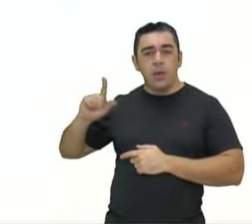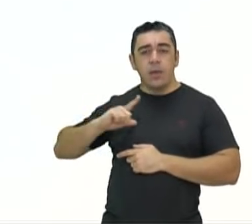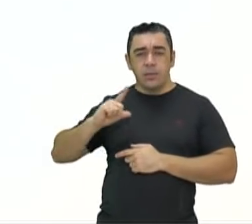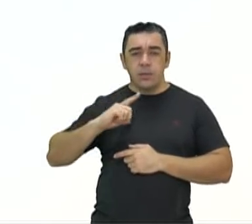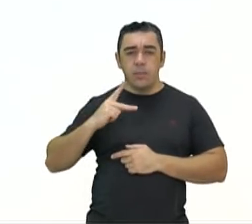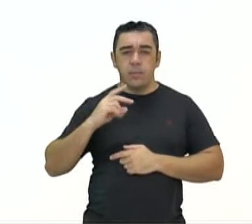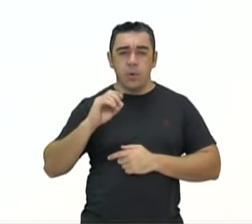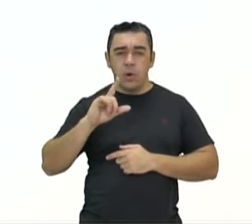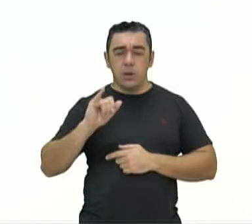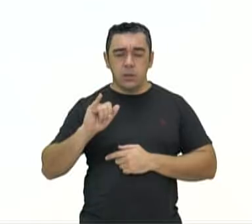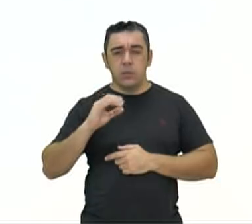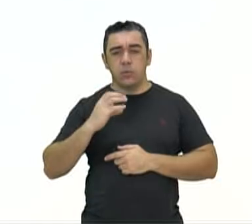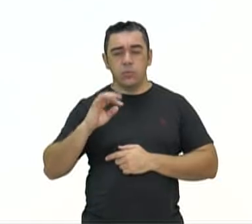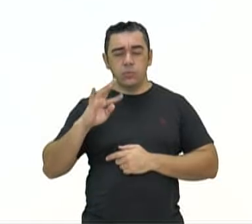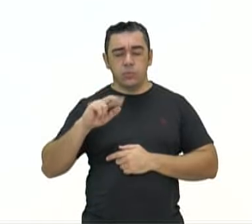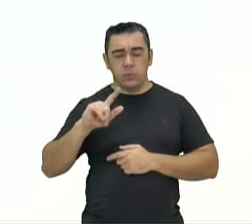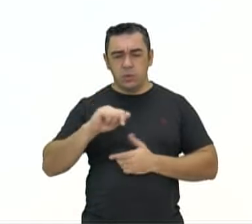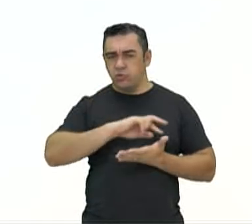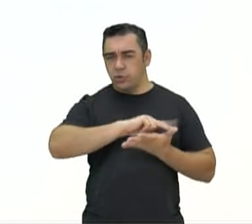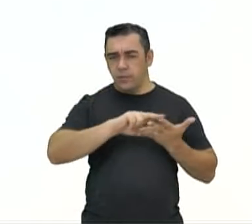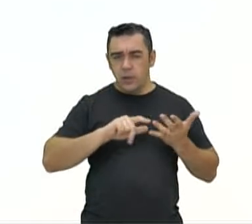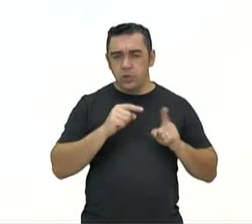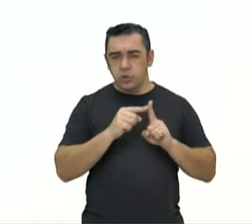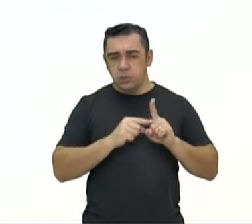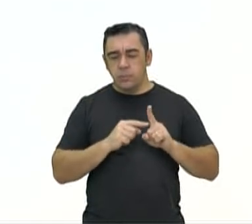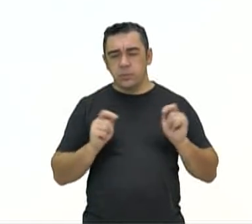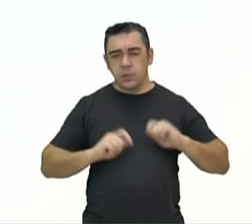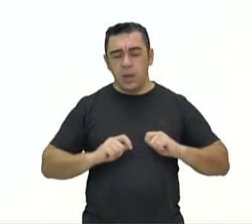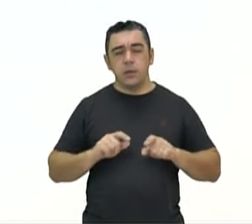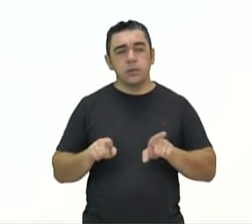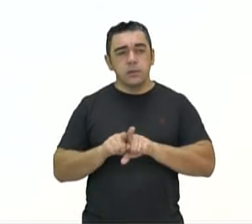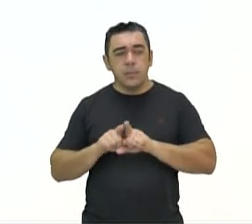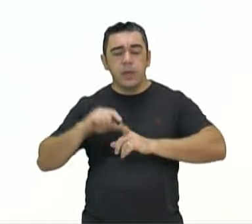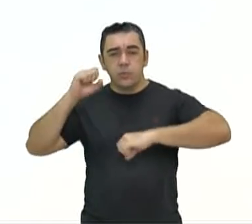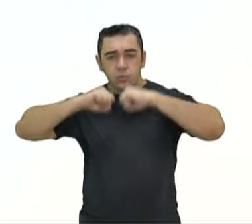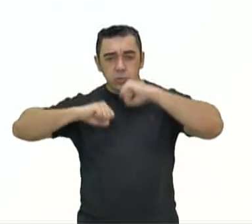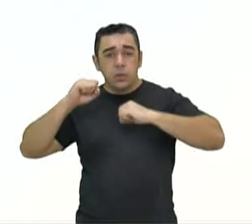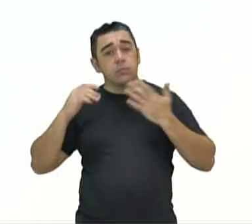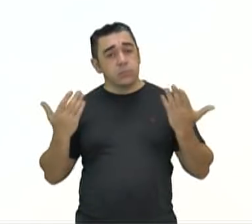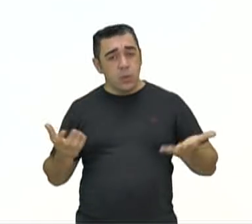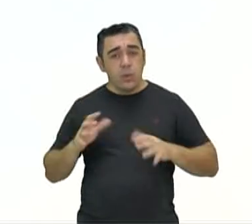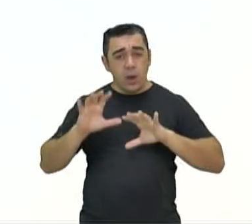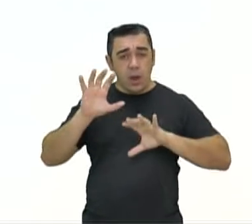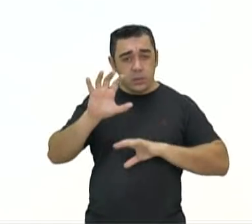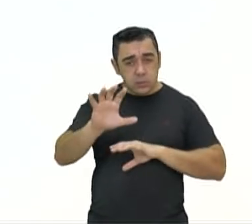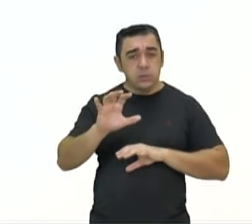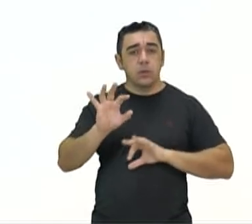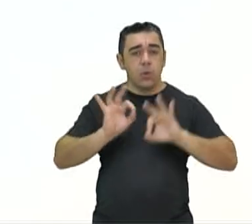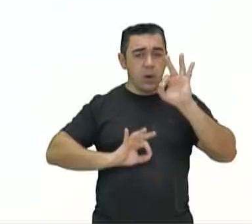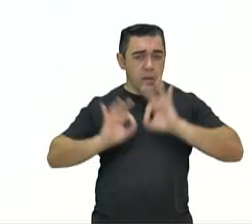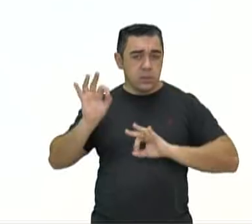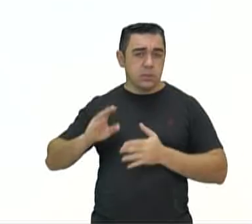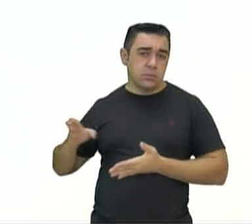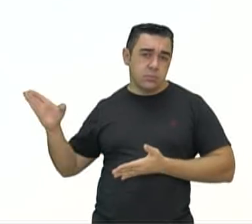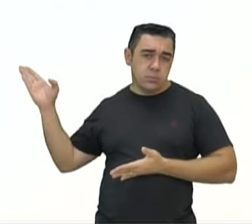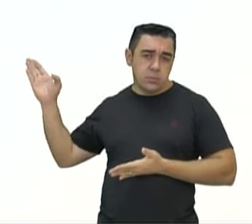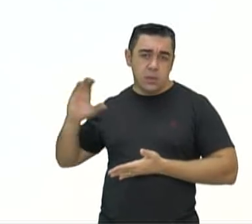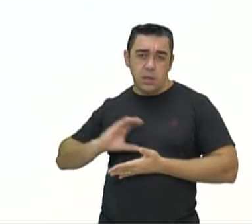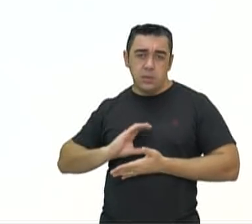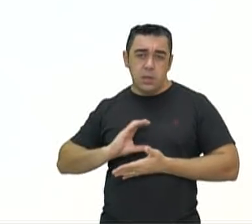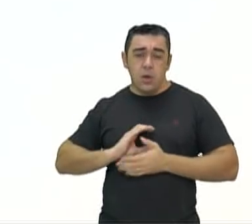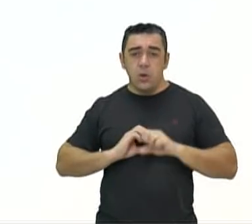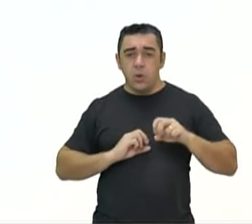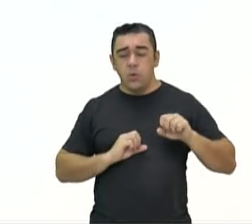e regiões industriais também, ok? Então o Canadá, ele se organiza mais ou menos assim, a parte sul, um pouquinho mais